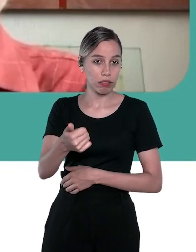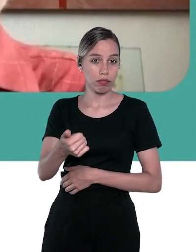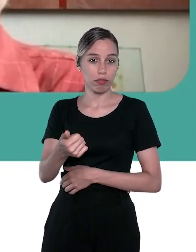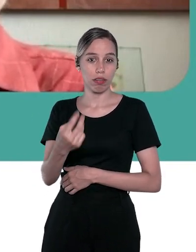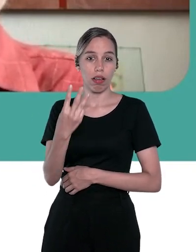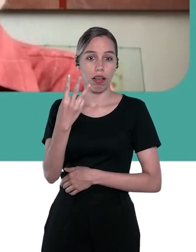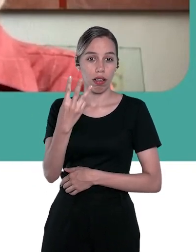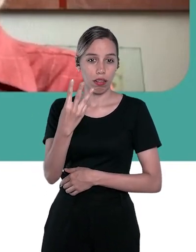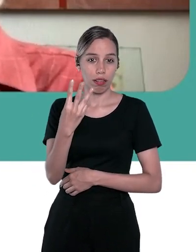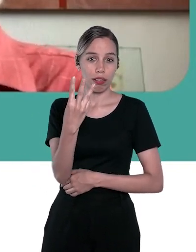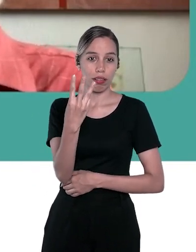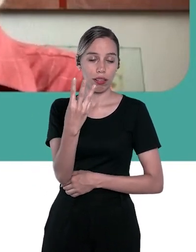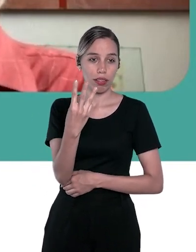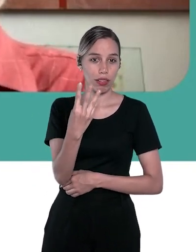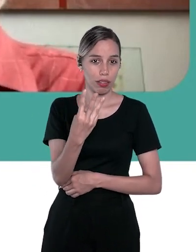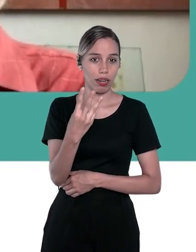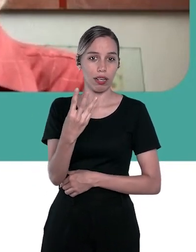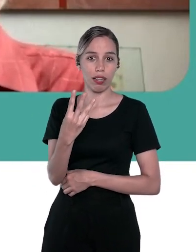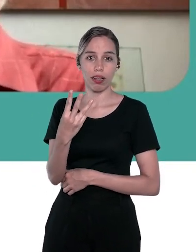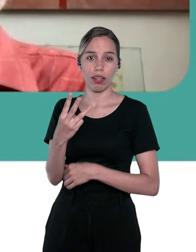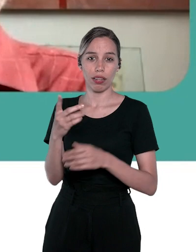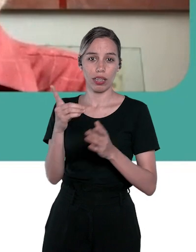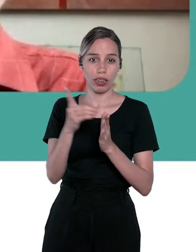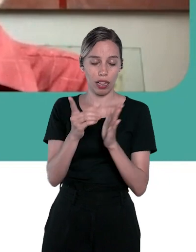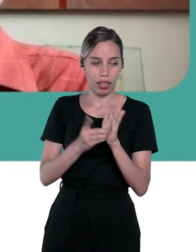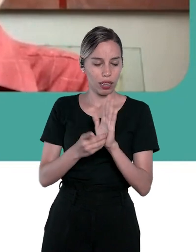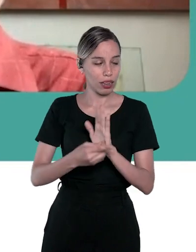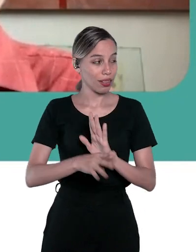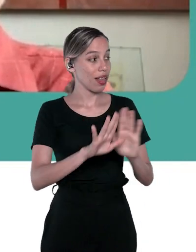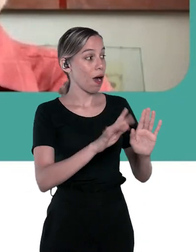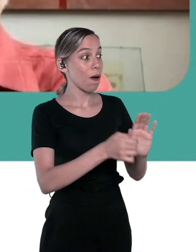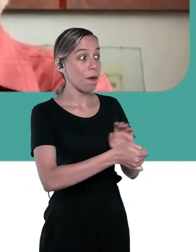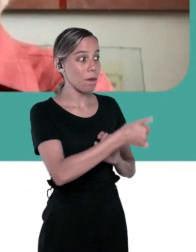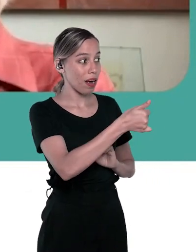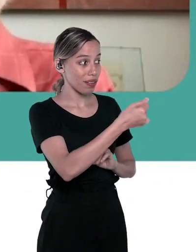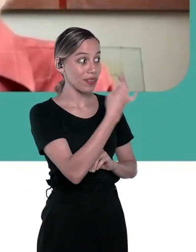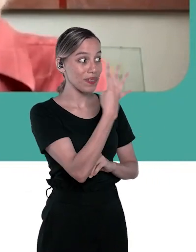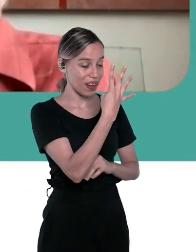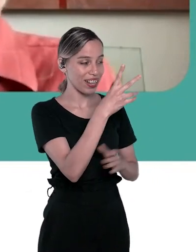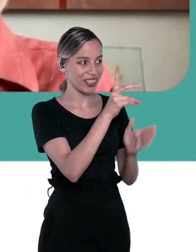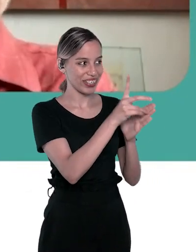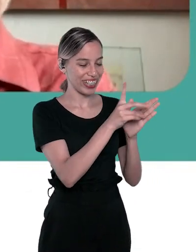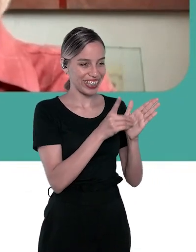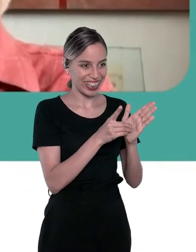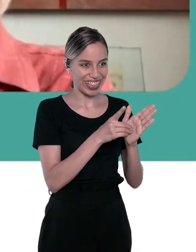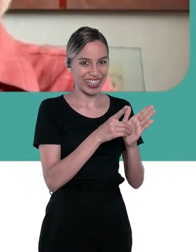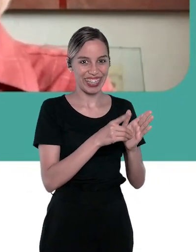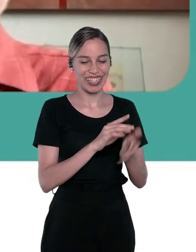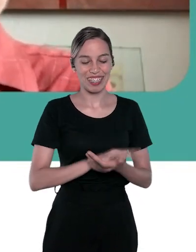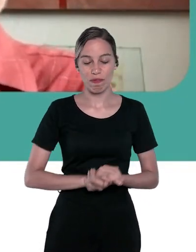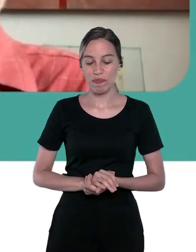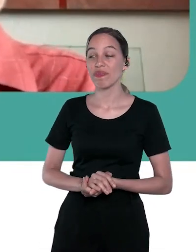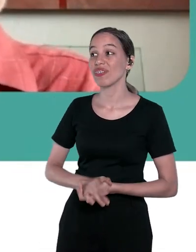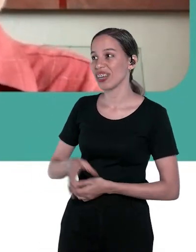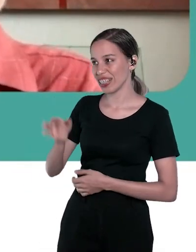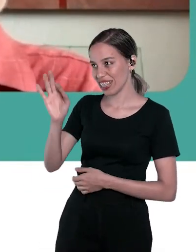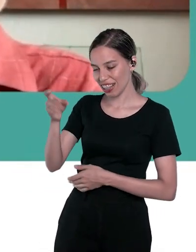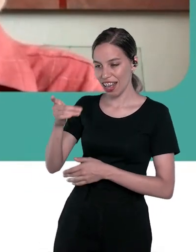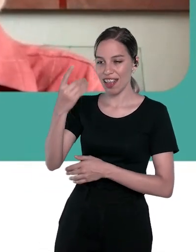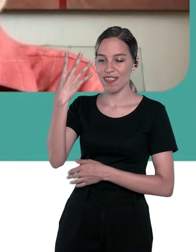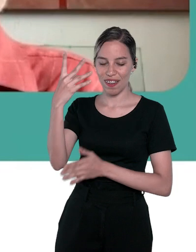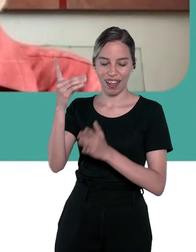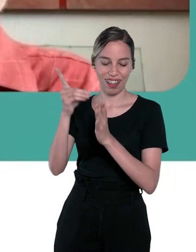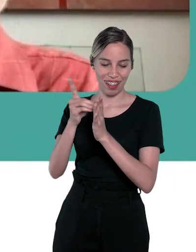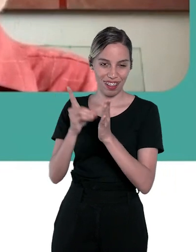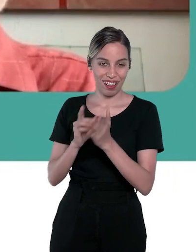de atividade. Quase 4 décadas. 4 décadas, é. E graças ao